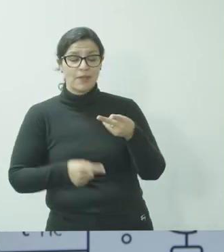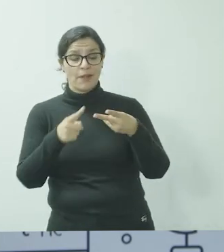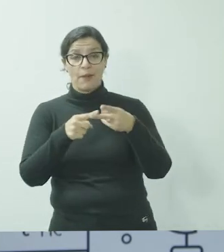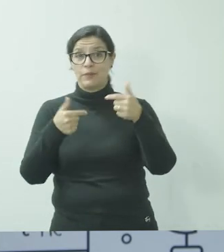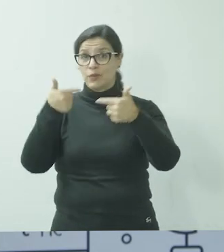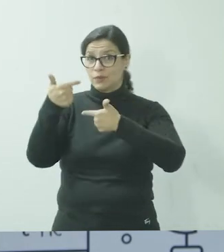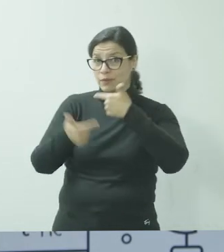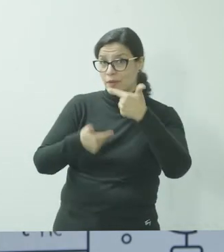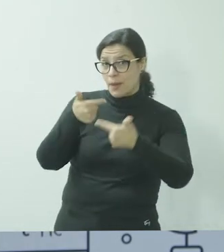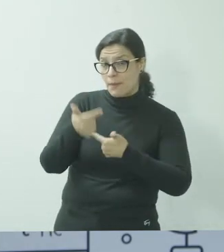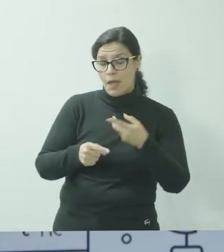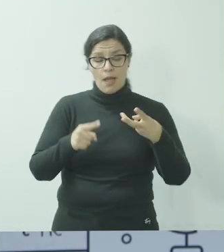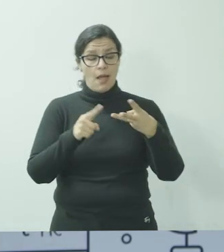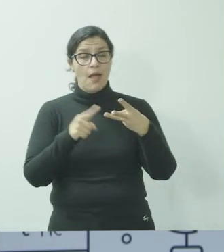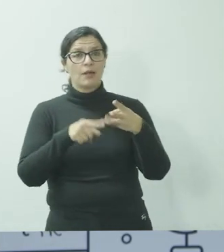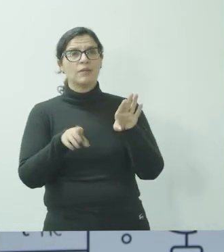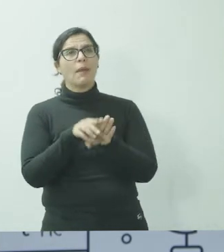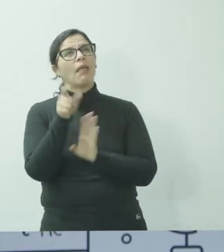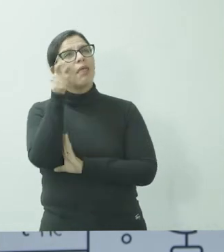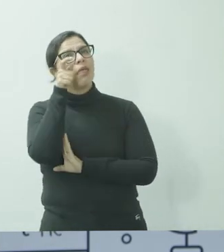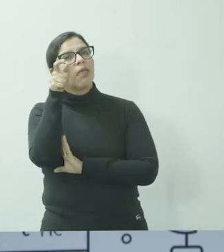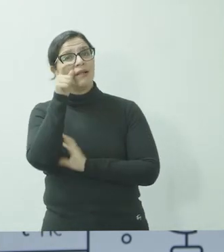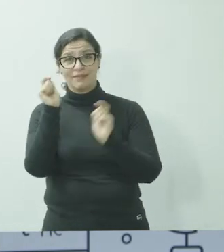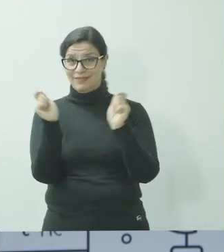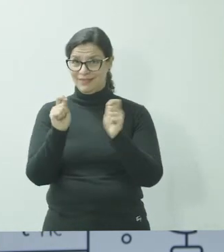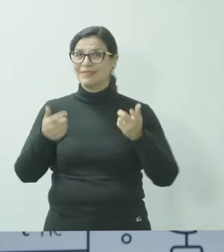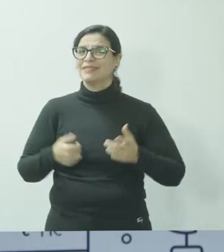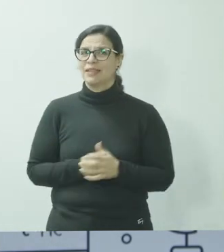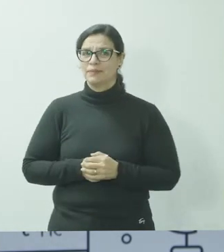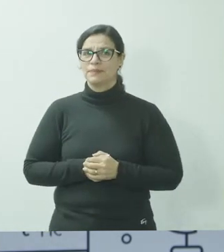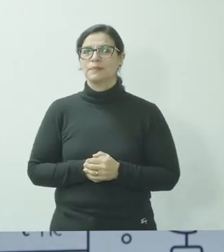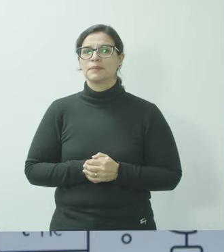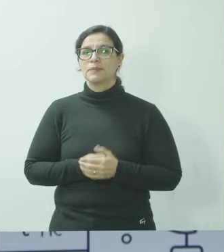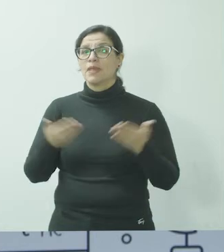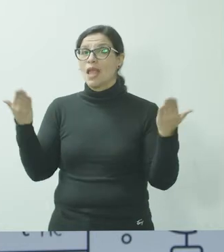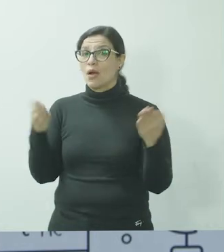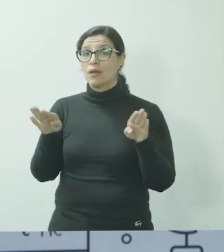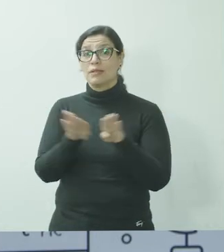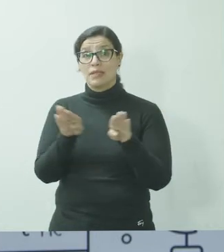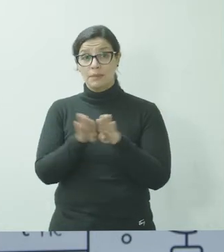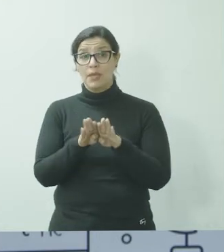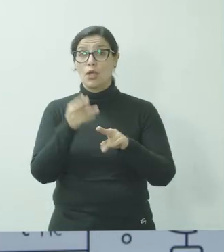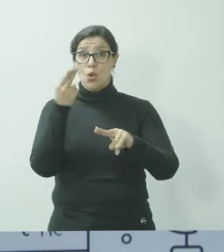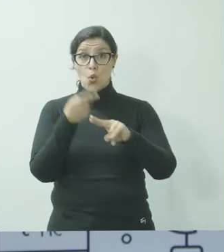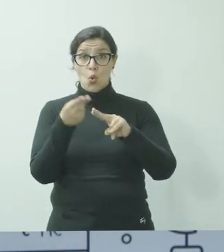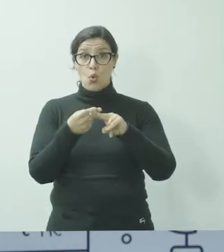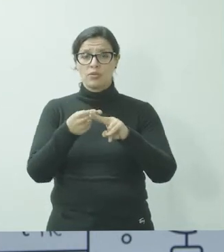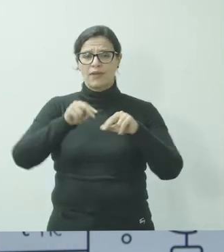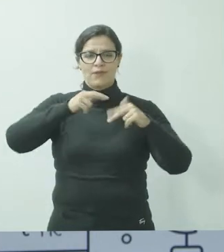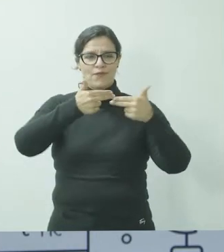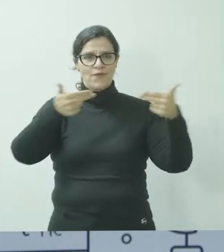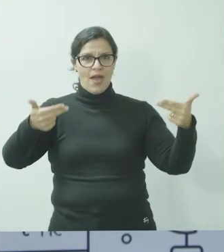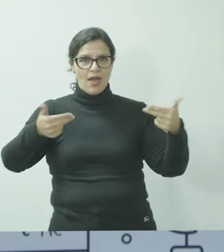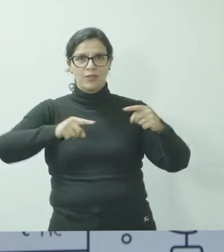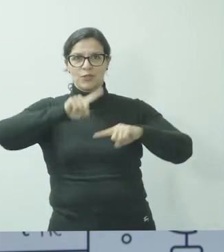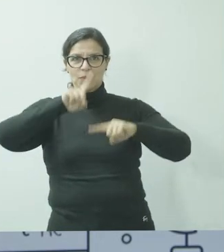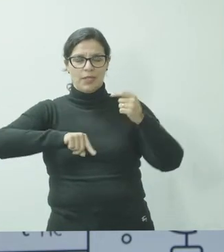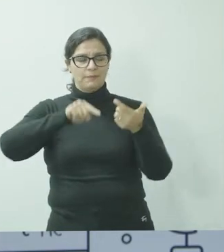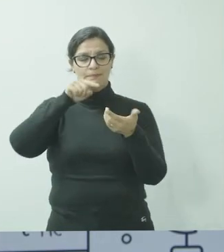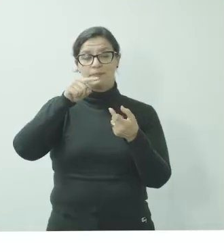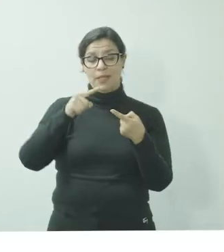trabalho no entretenimento e utilizado em diversos aparelhos né então tem no